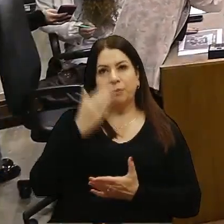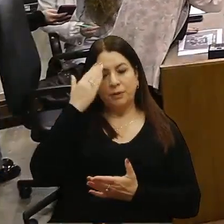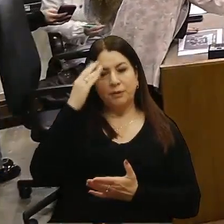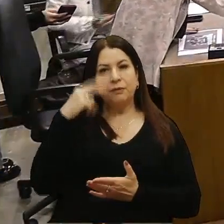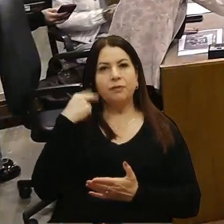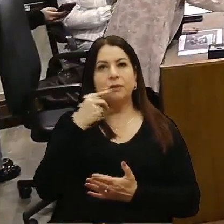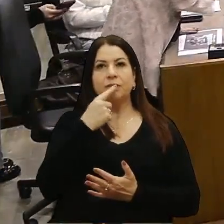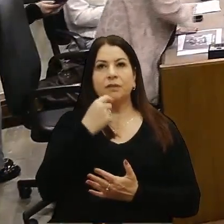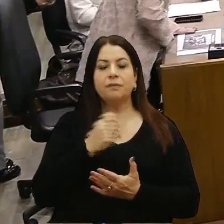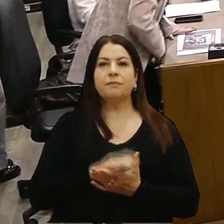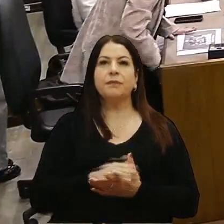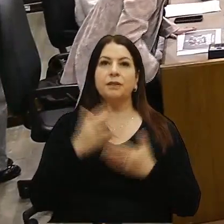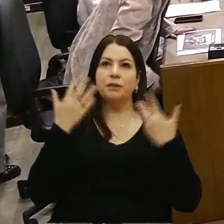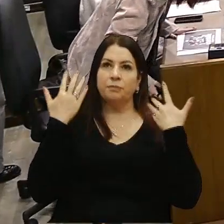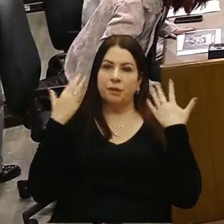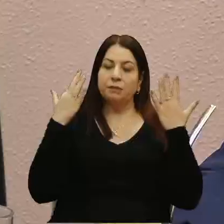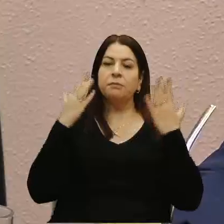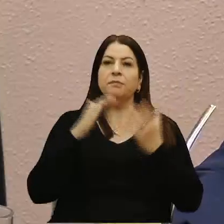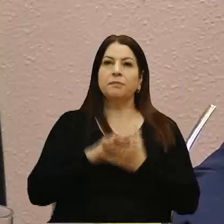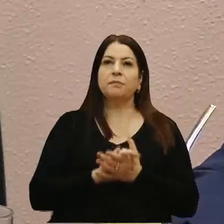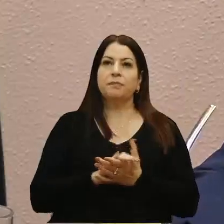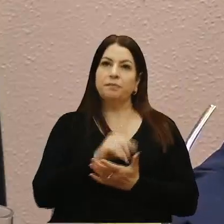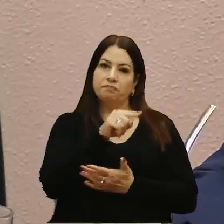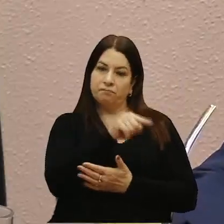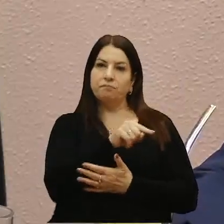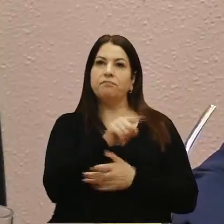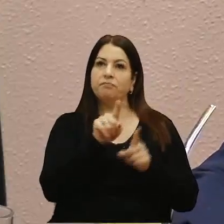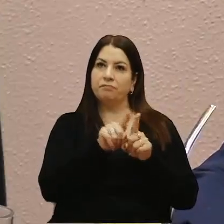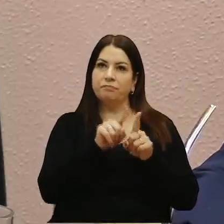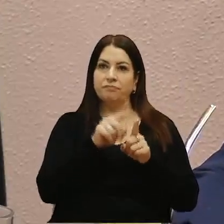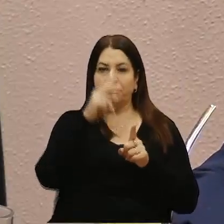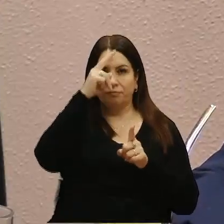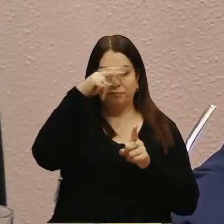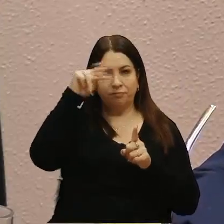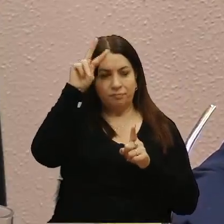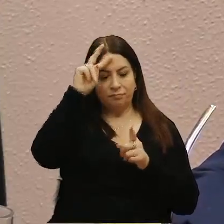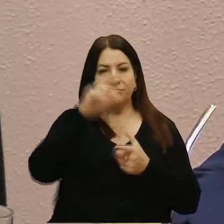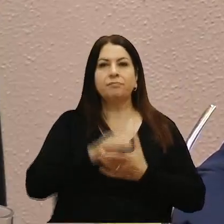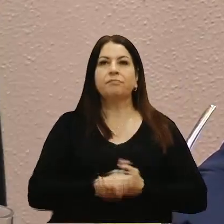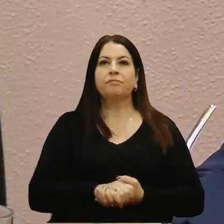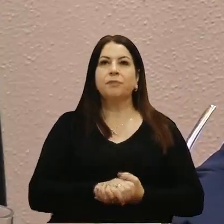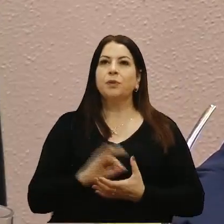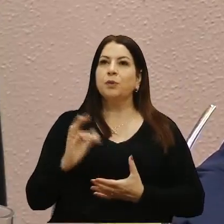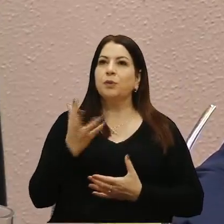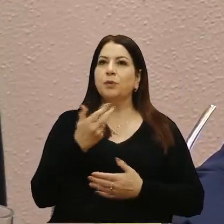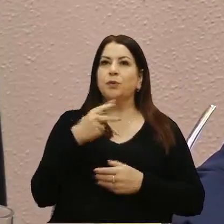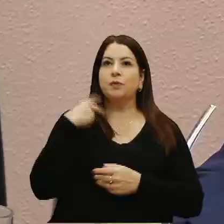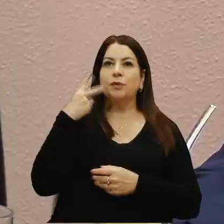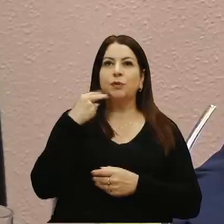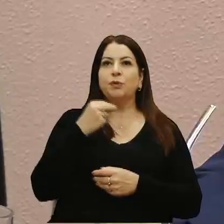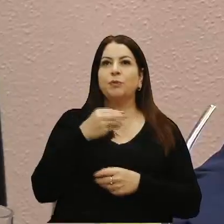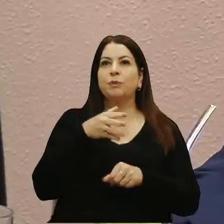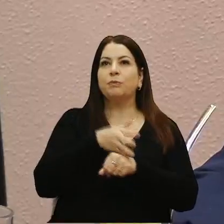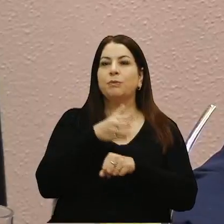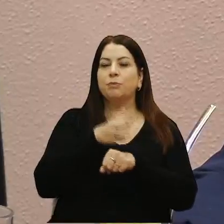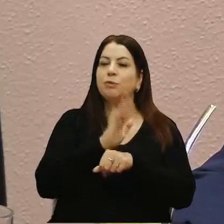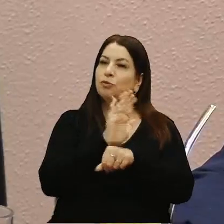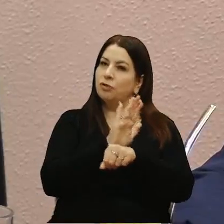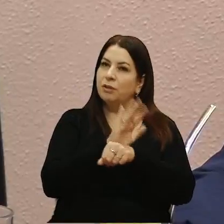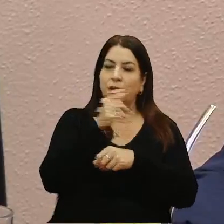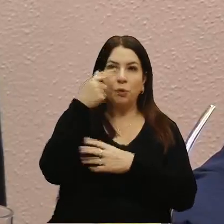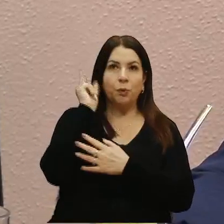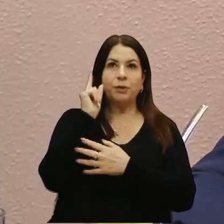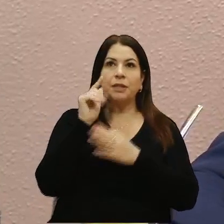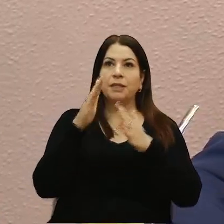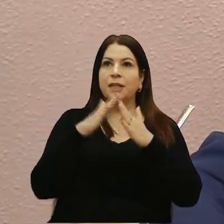vereadora Rose Frigieri, e parabenizar a senhora, a vereadora Edson da Rosa, todos os vereadores e vereadoras que contribuíram. Ontem essa